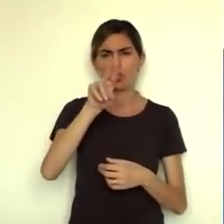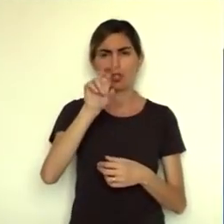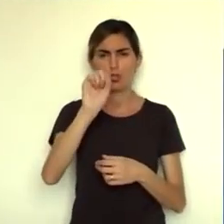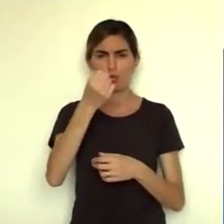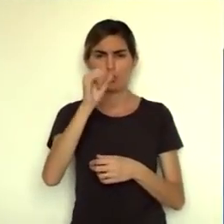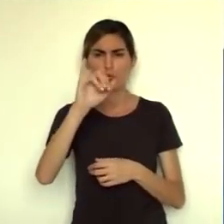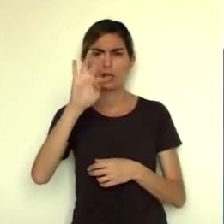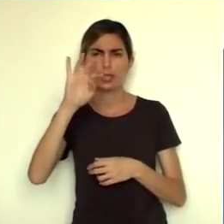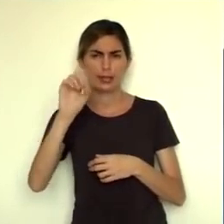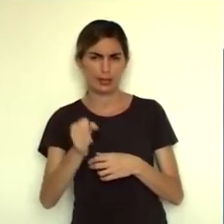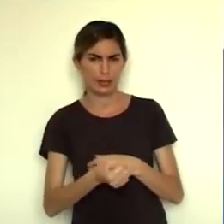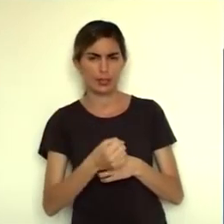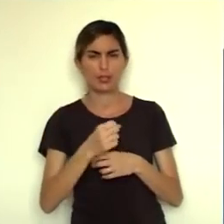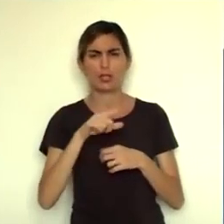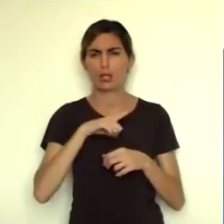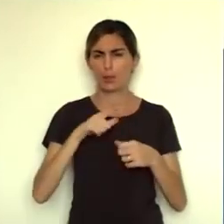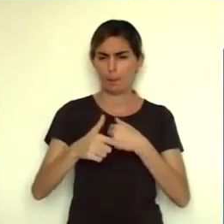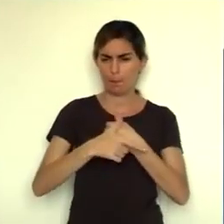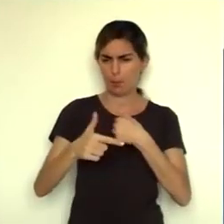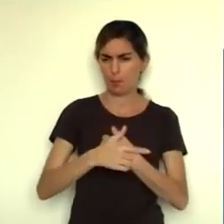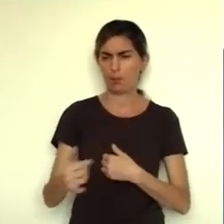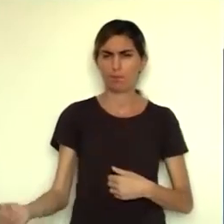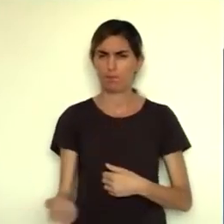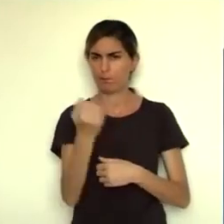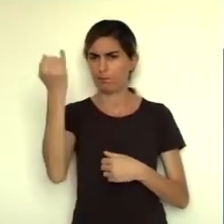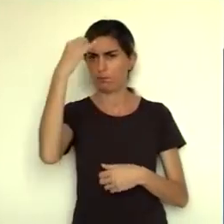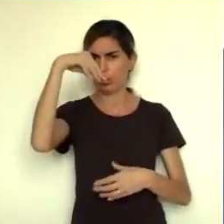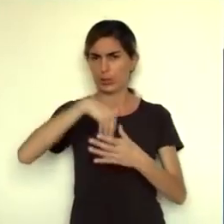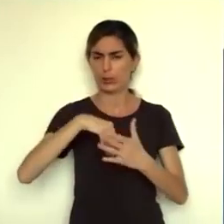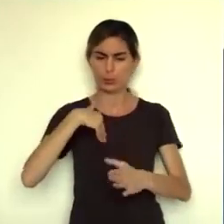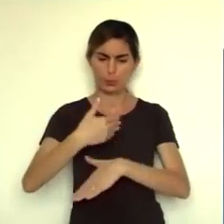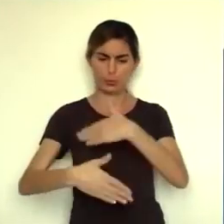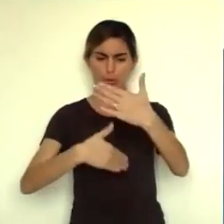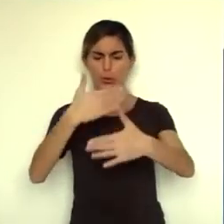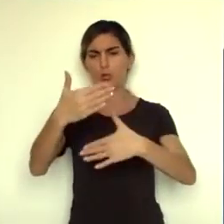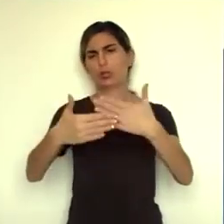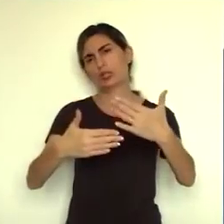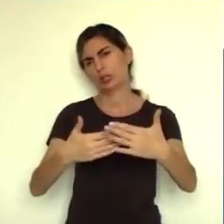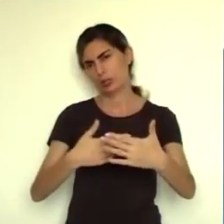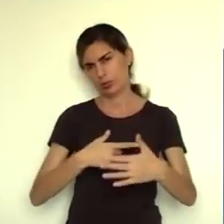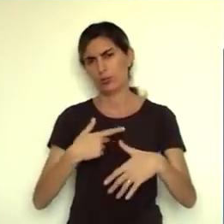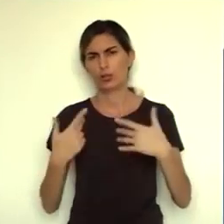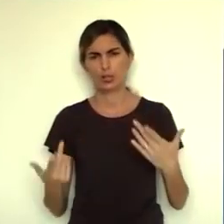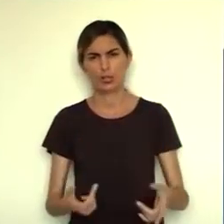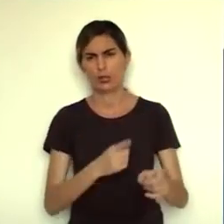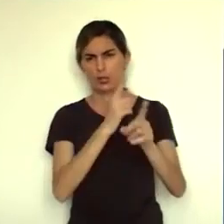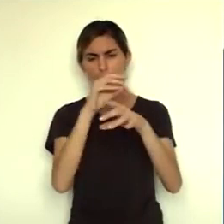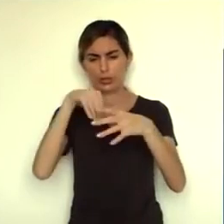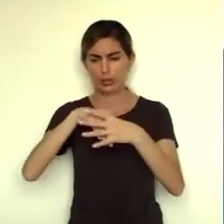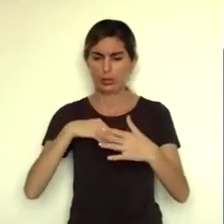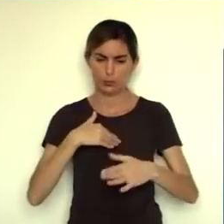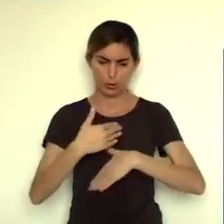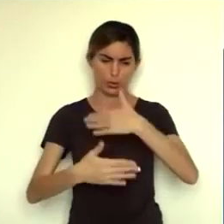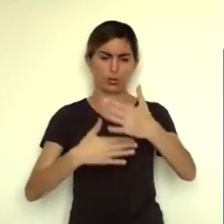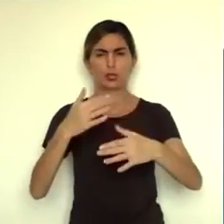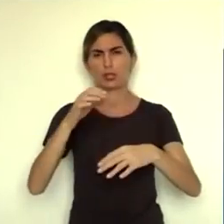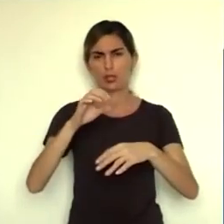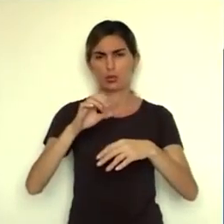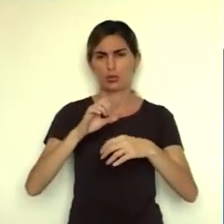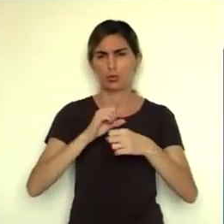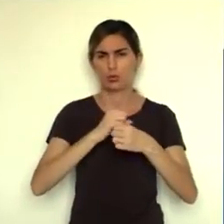dos Jesuítas, tiveram um papel fundamental dentro desse processo de exploração, né? E dentro desse